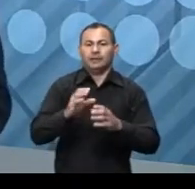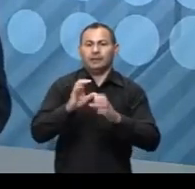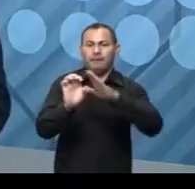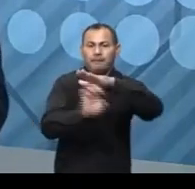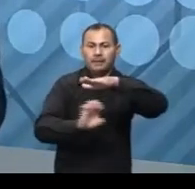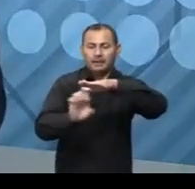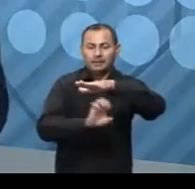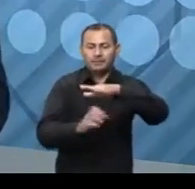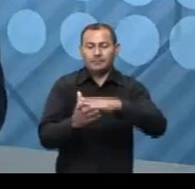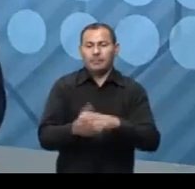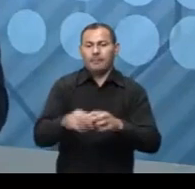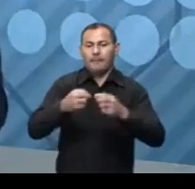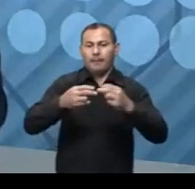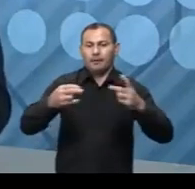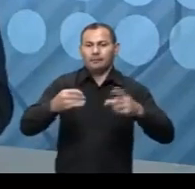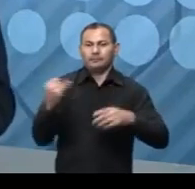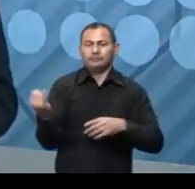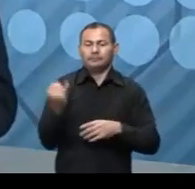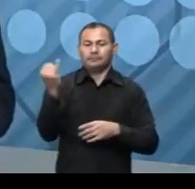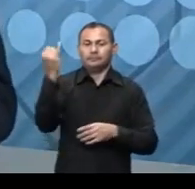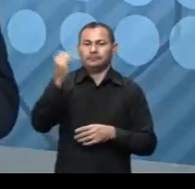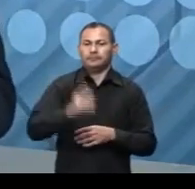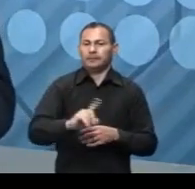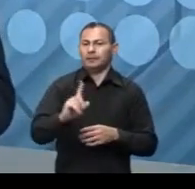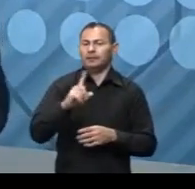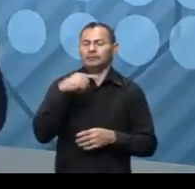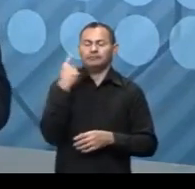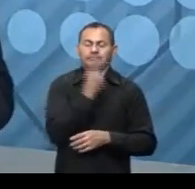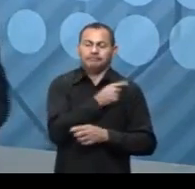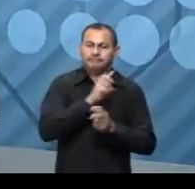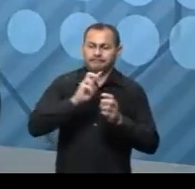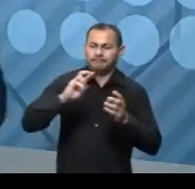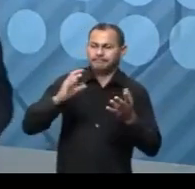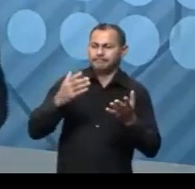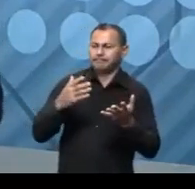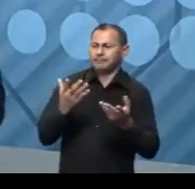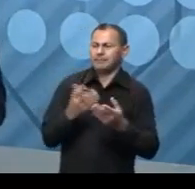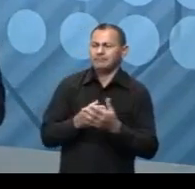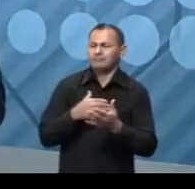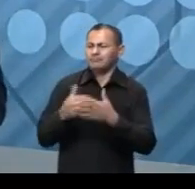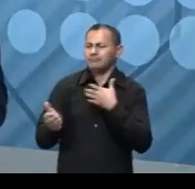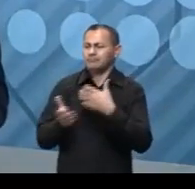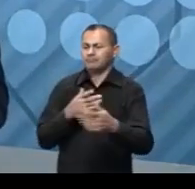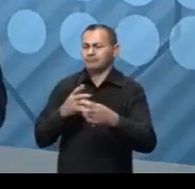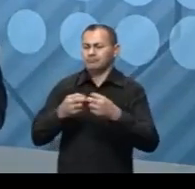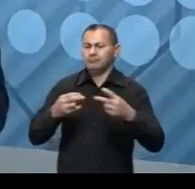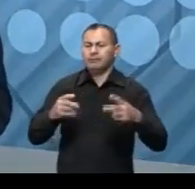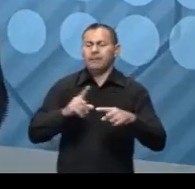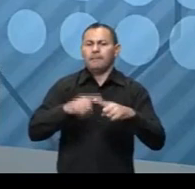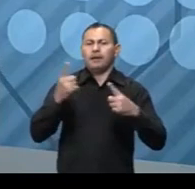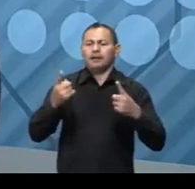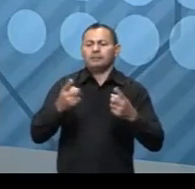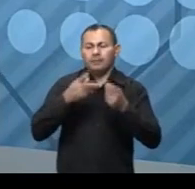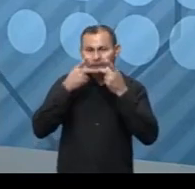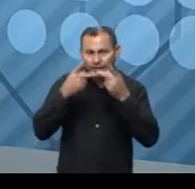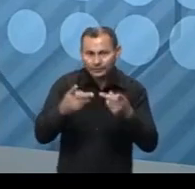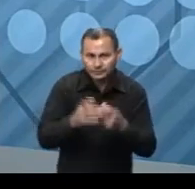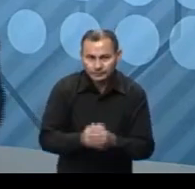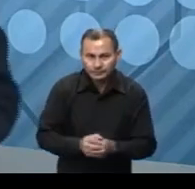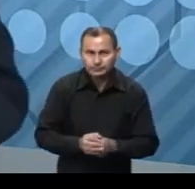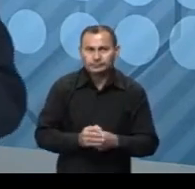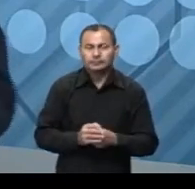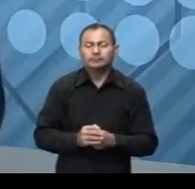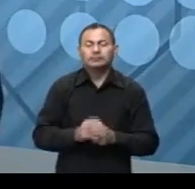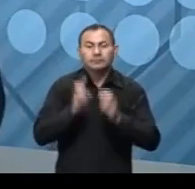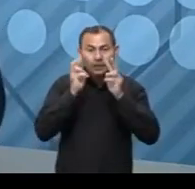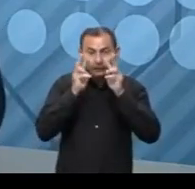empreendimento, né? Não é algo significativo, então muita gente não dá muita bola para isso. Só que eu vou te falar, já vi